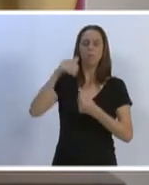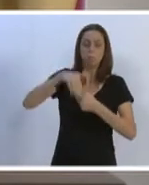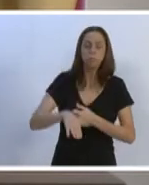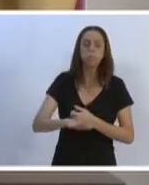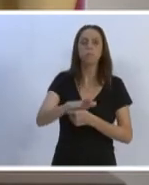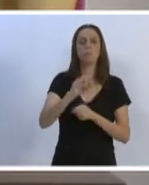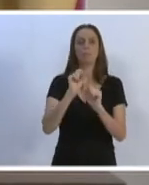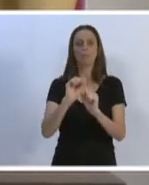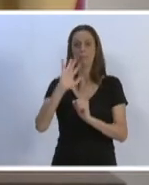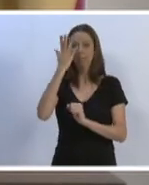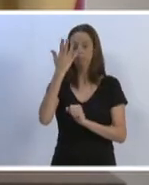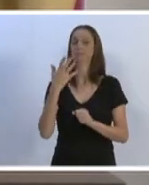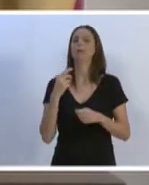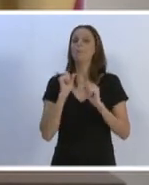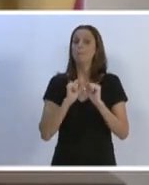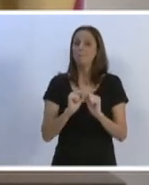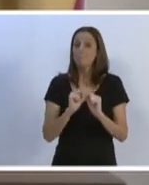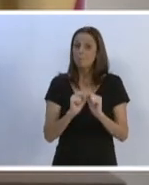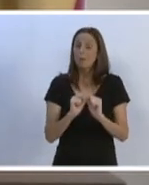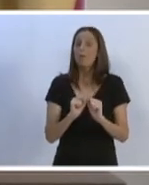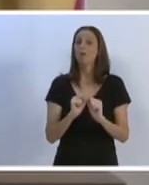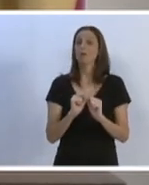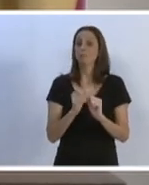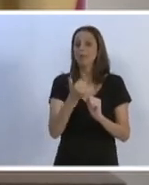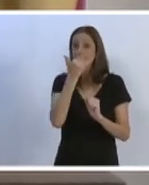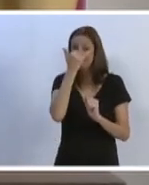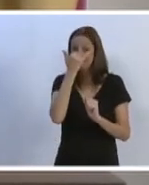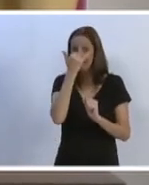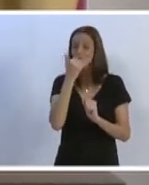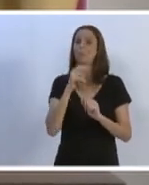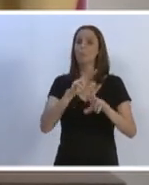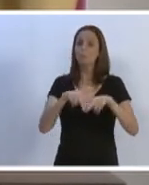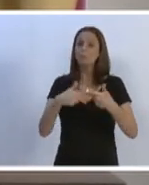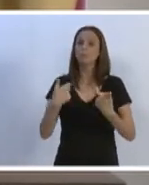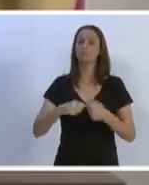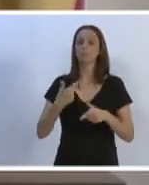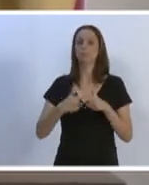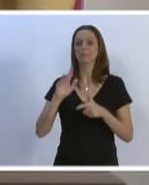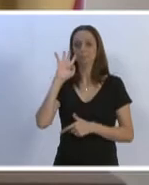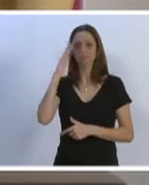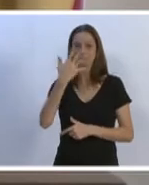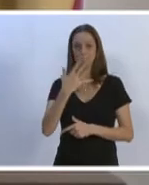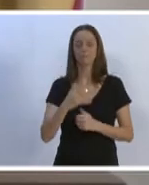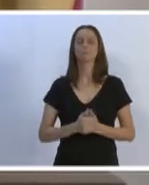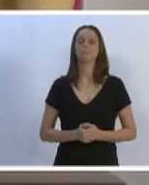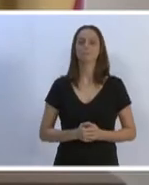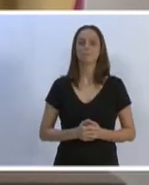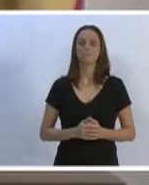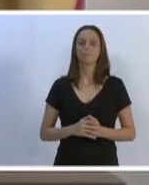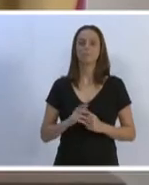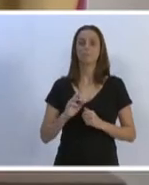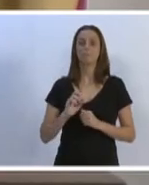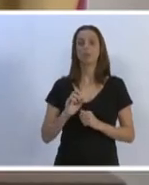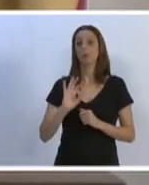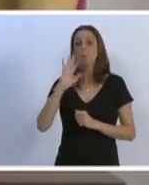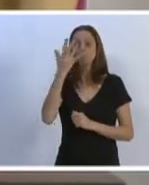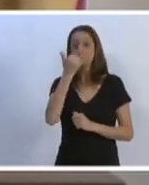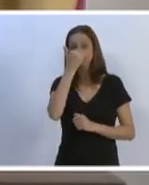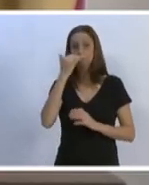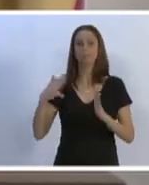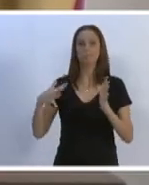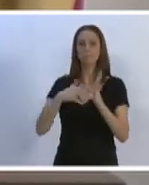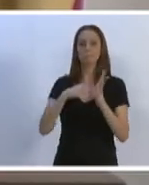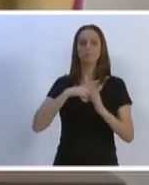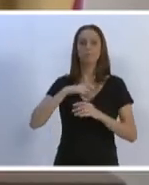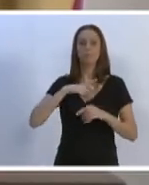solução para aquela situação. E hoje ocorreu uma situação de uma cratera ali, inclusive na rua José Reuter, bem na bifurcação ali no